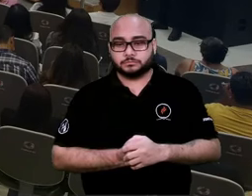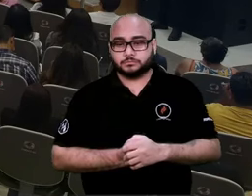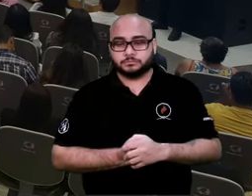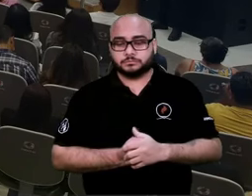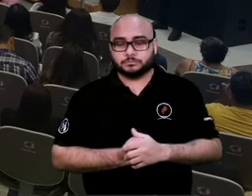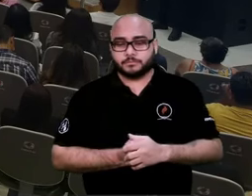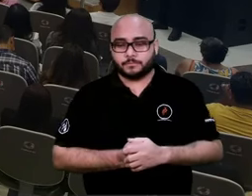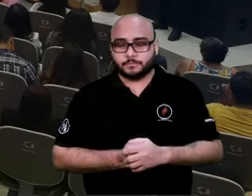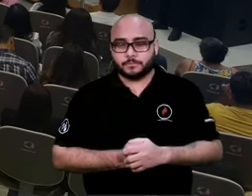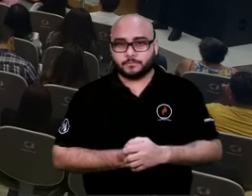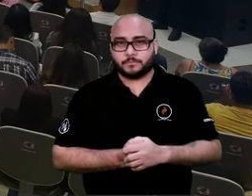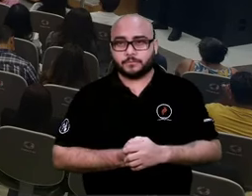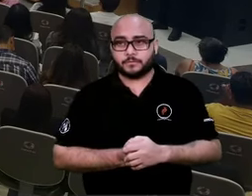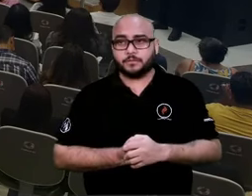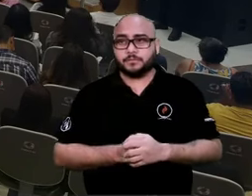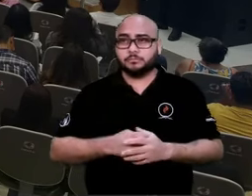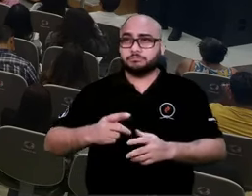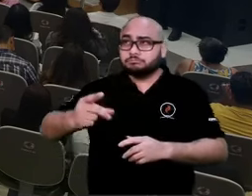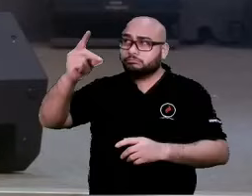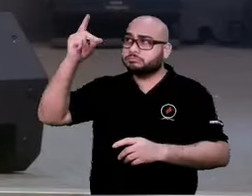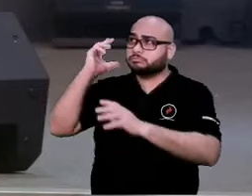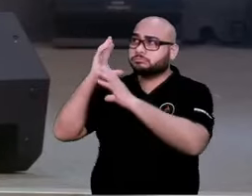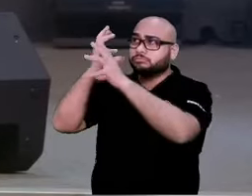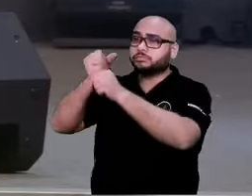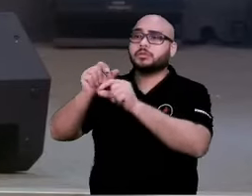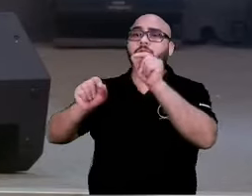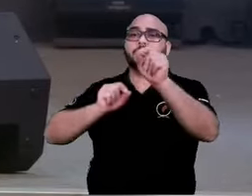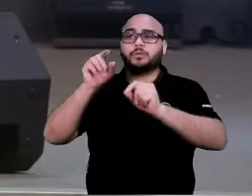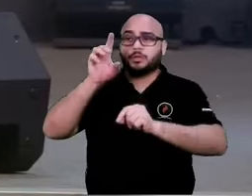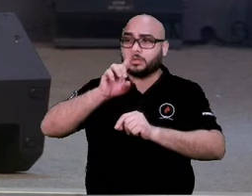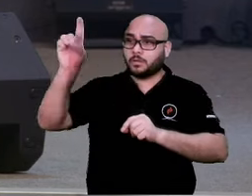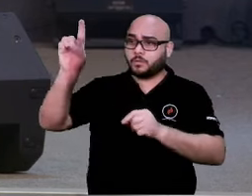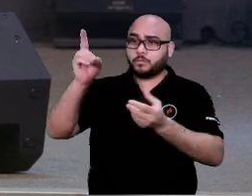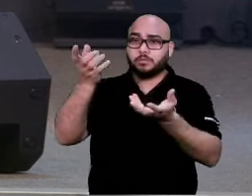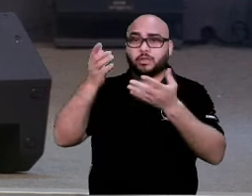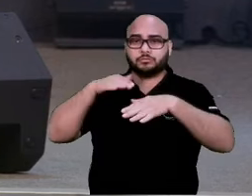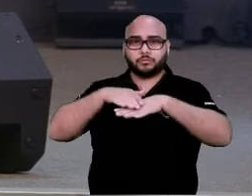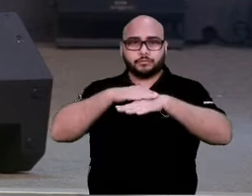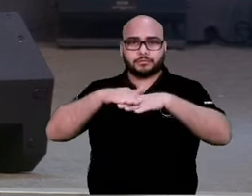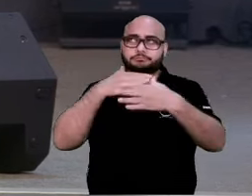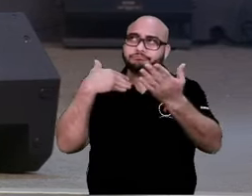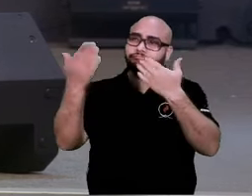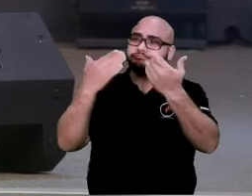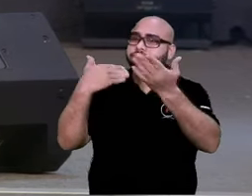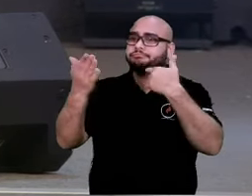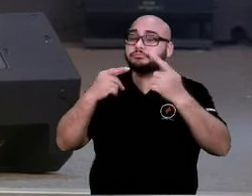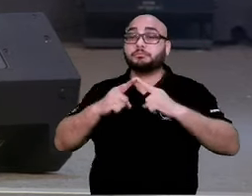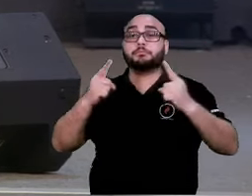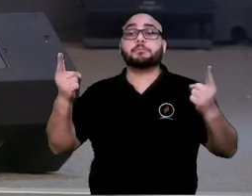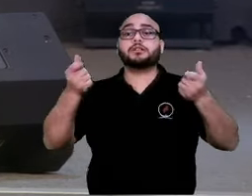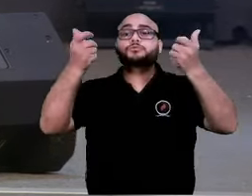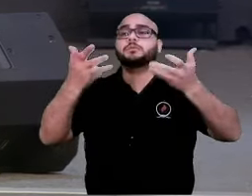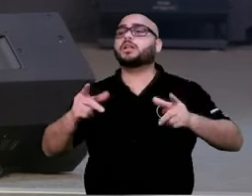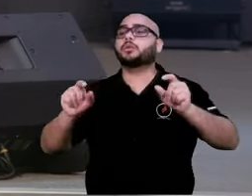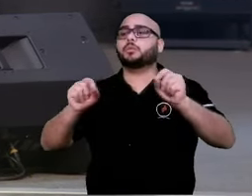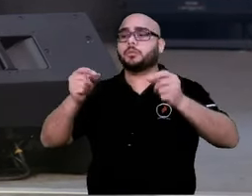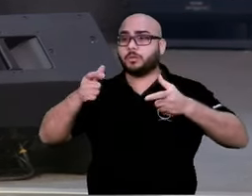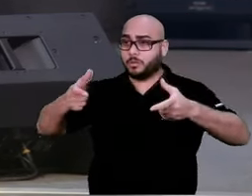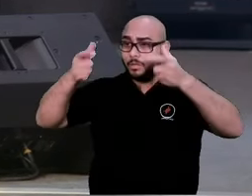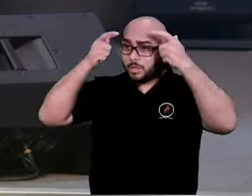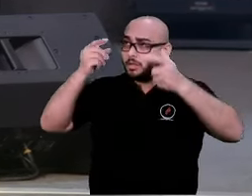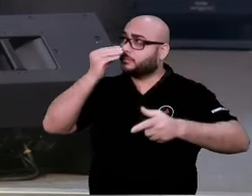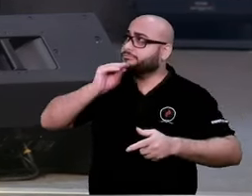Há muito tempo eu quero conversar contigo, Roboão, mas você não tem tempo para mim. Há